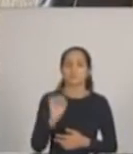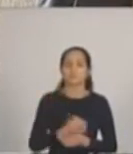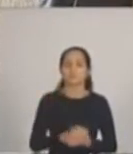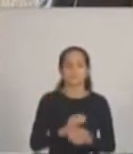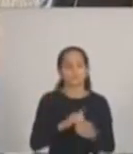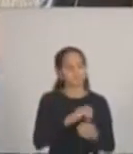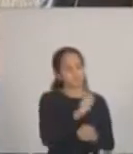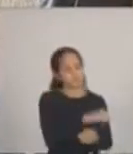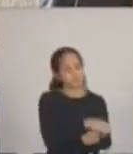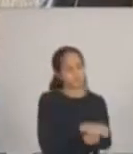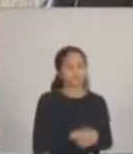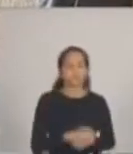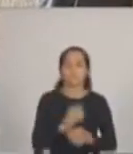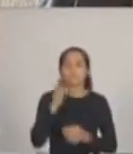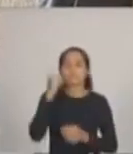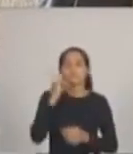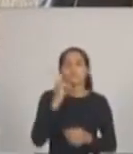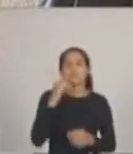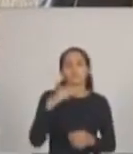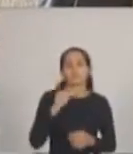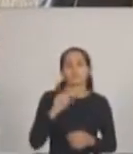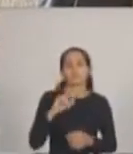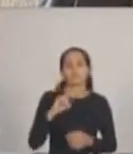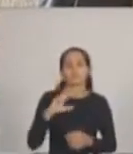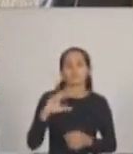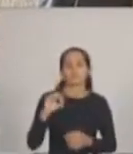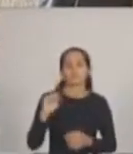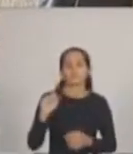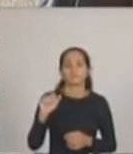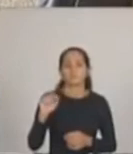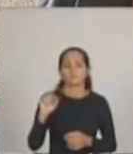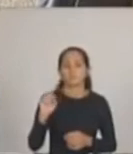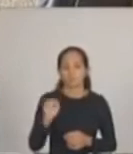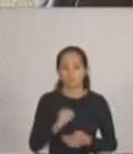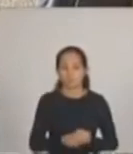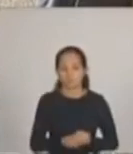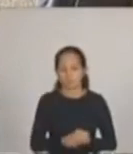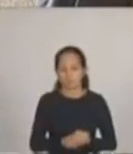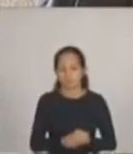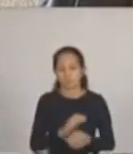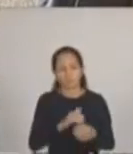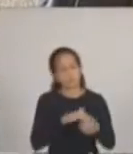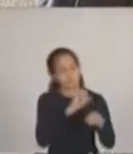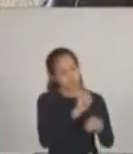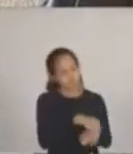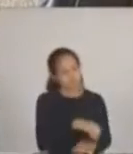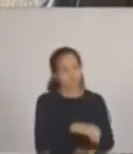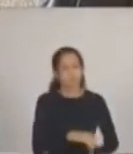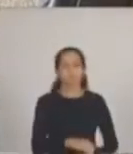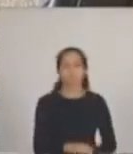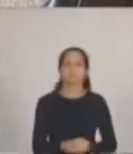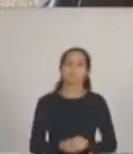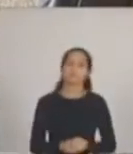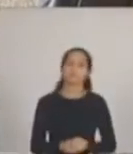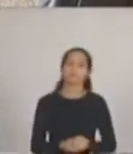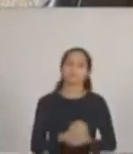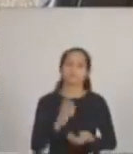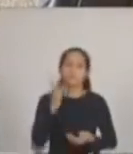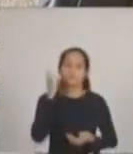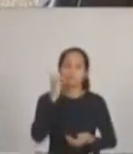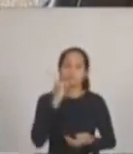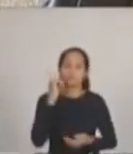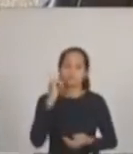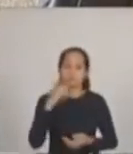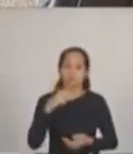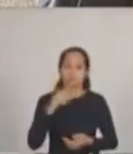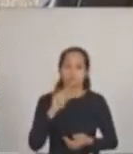Vota sim. Deputado Marcelo Santos. Marcelo Santos, vota sim, senhor presidente. Deputado Marcelo Santos, vota sim. Deputado